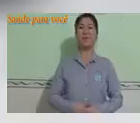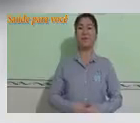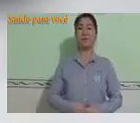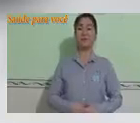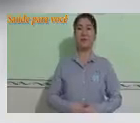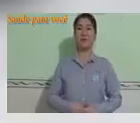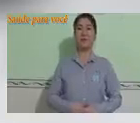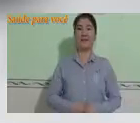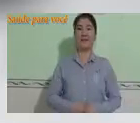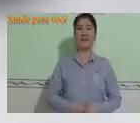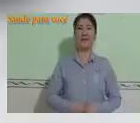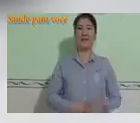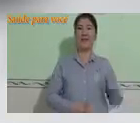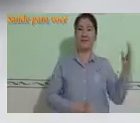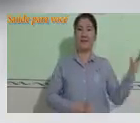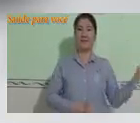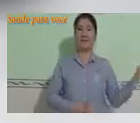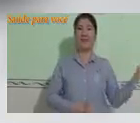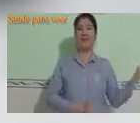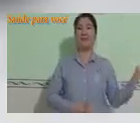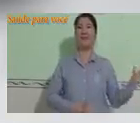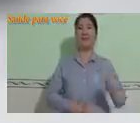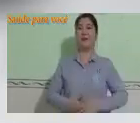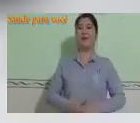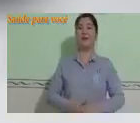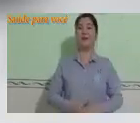vírgula, sensação frequente de poeira no olho.